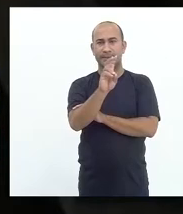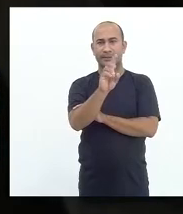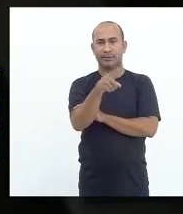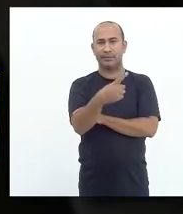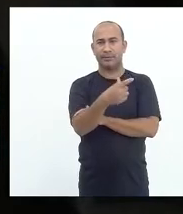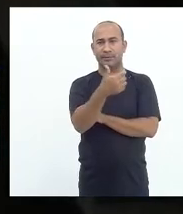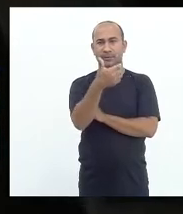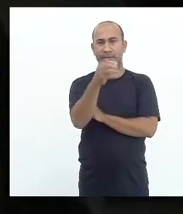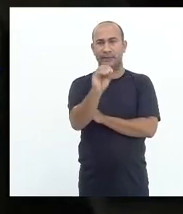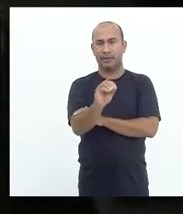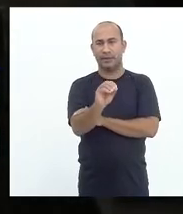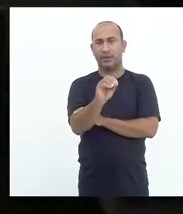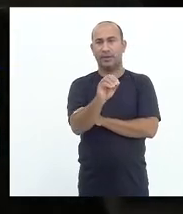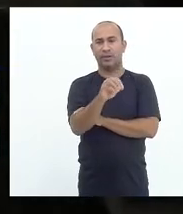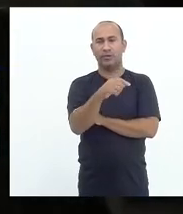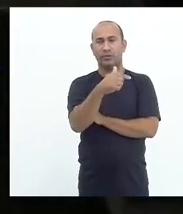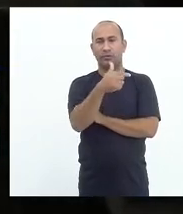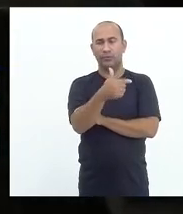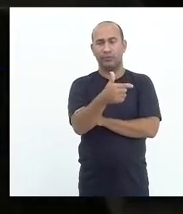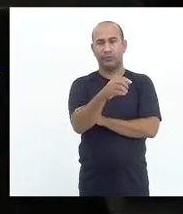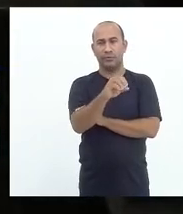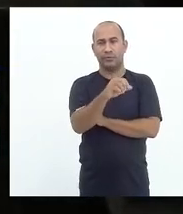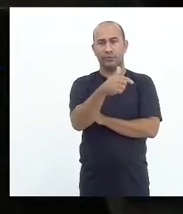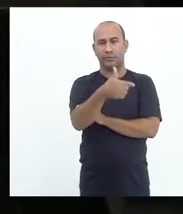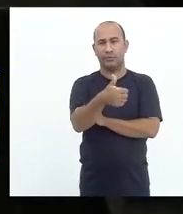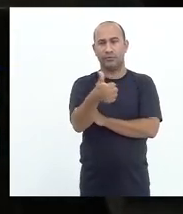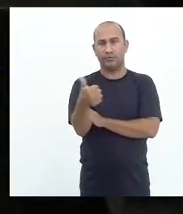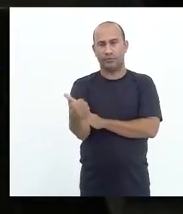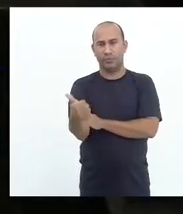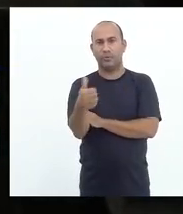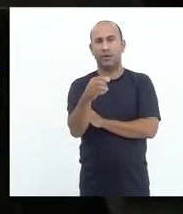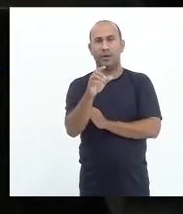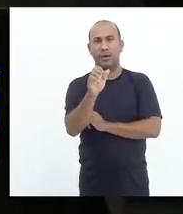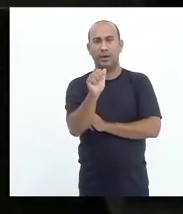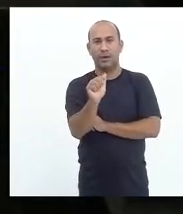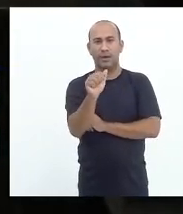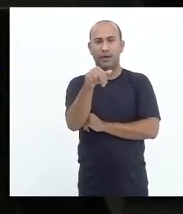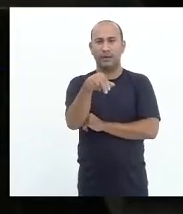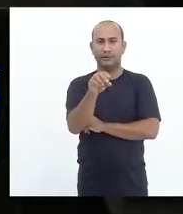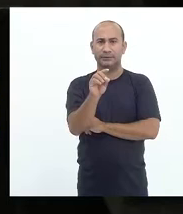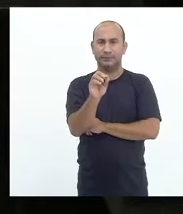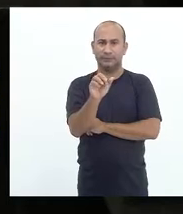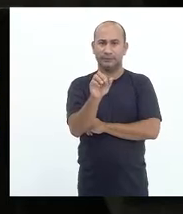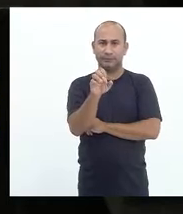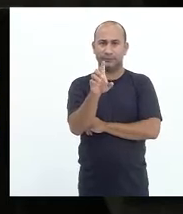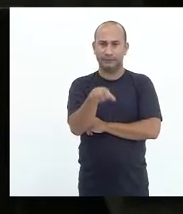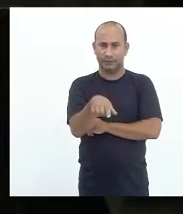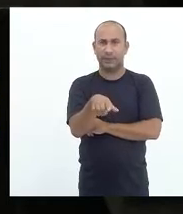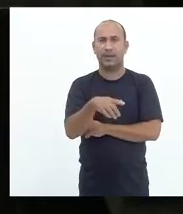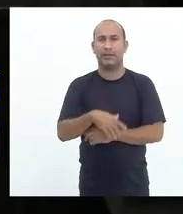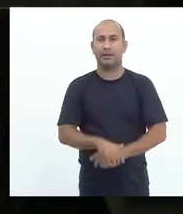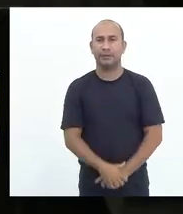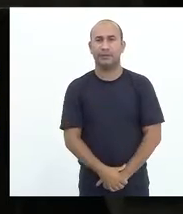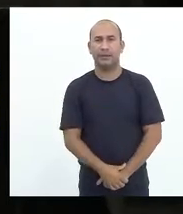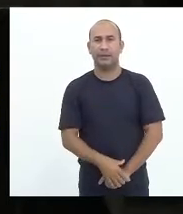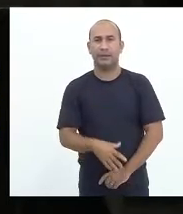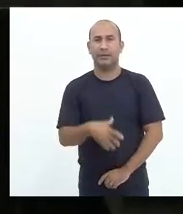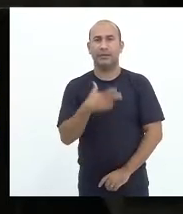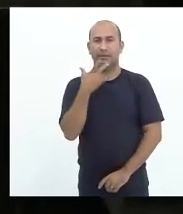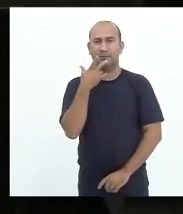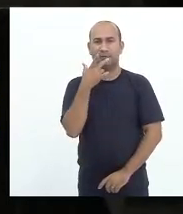5.010 de 2021, deputado André Siciliano, que altera a lei estadual 8859 de